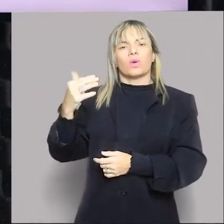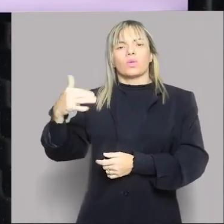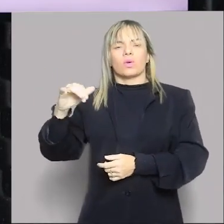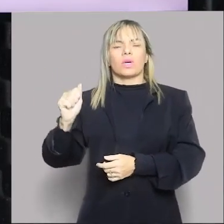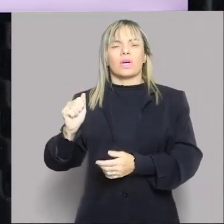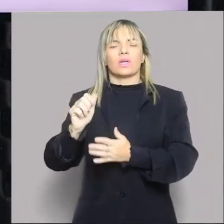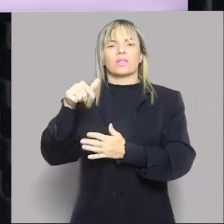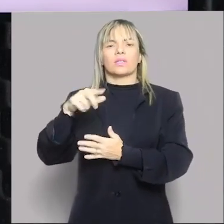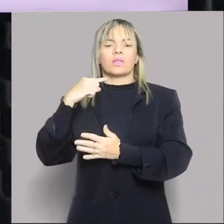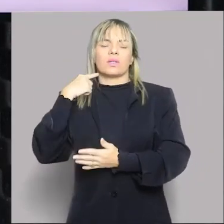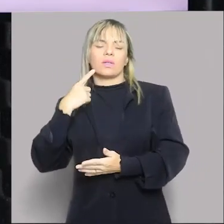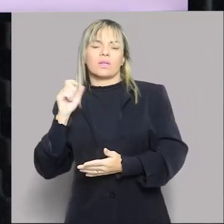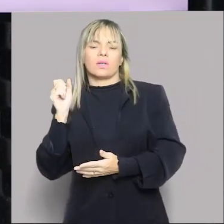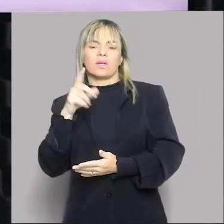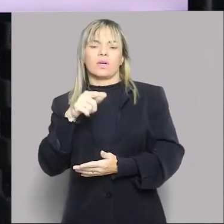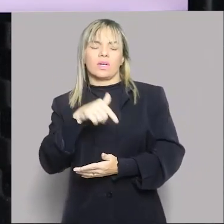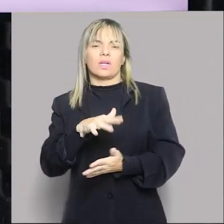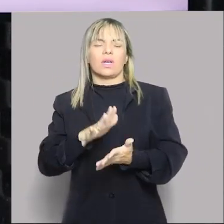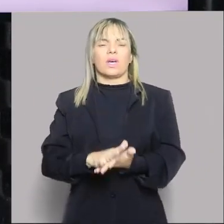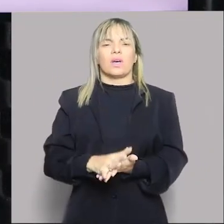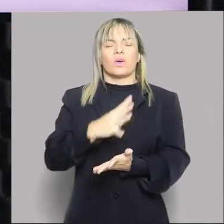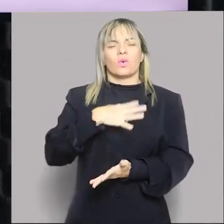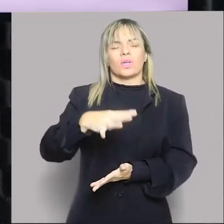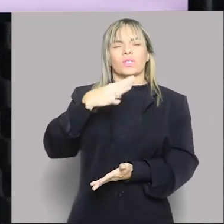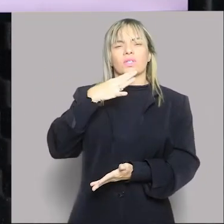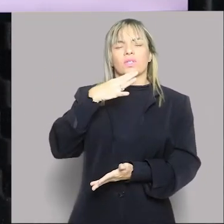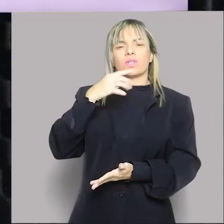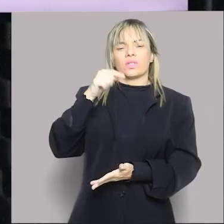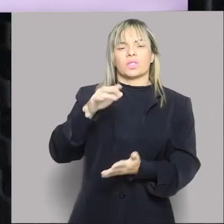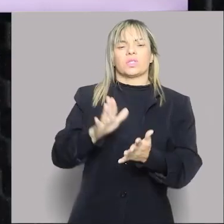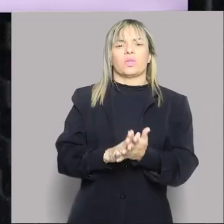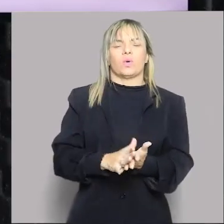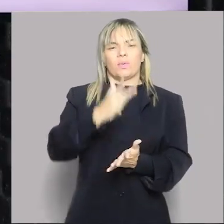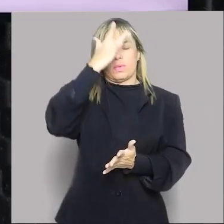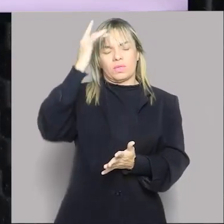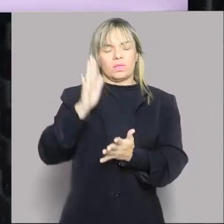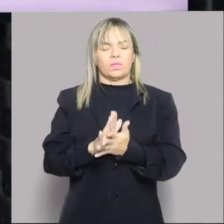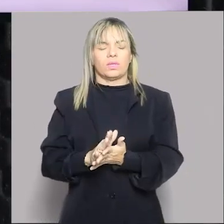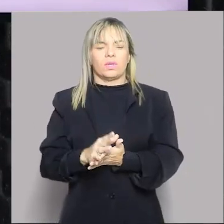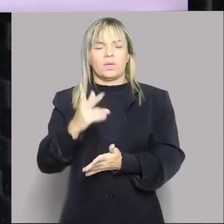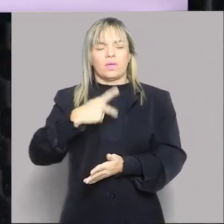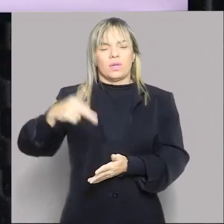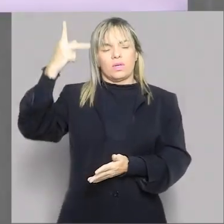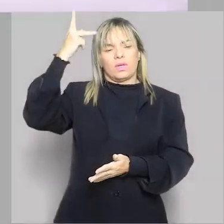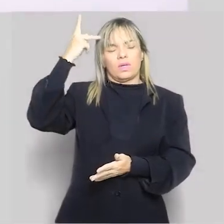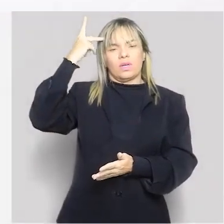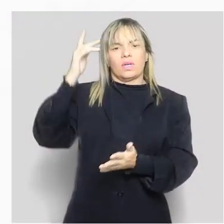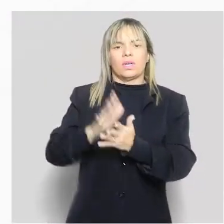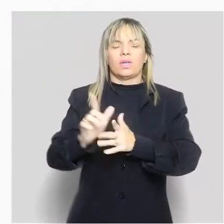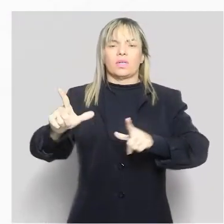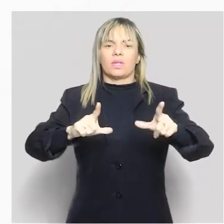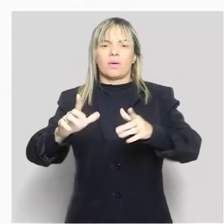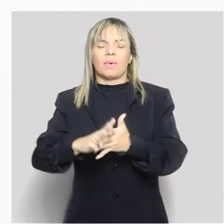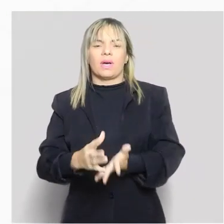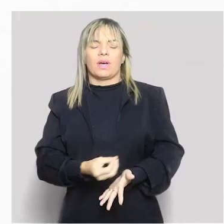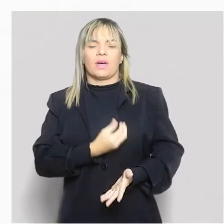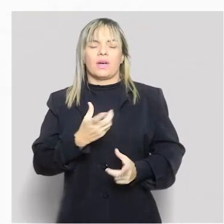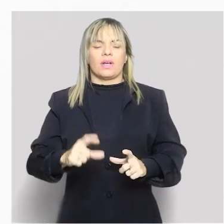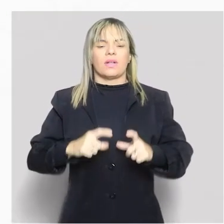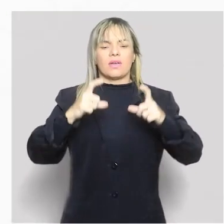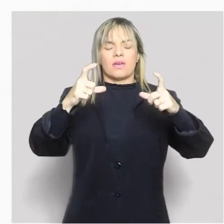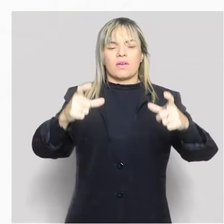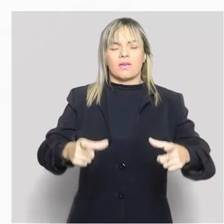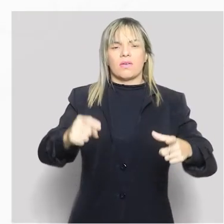E ele é muito conhecido, ele é paulista, mas atualmente ele trabalha e vive nos Estados Unidos. Bom, primeira forma